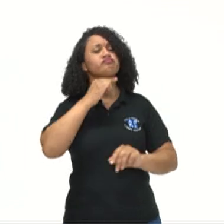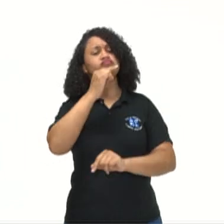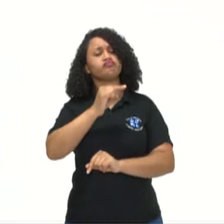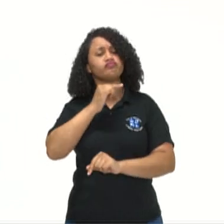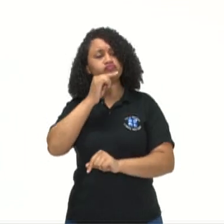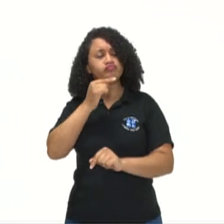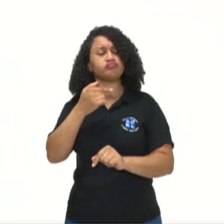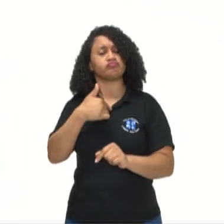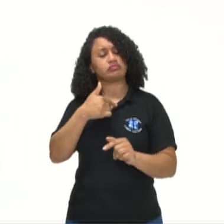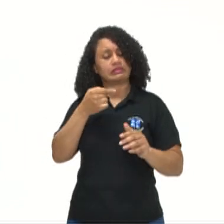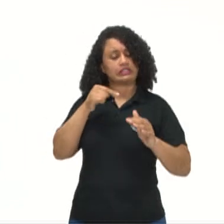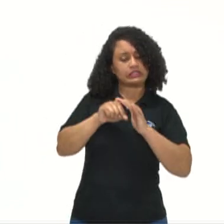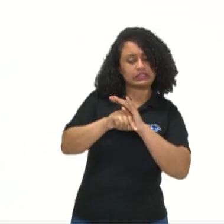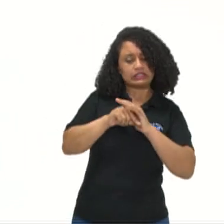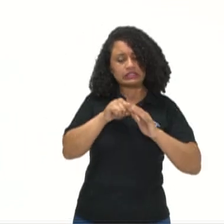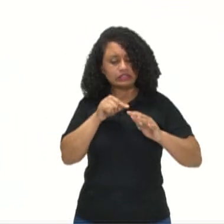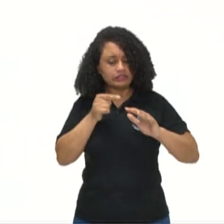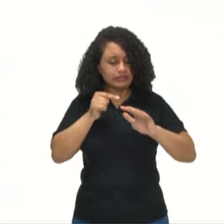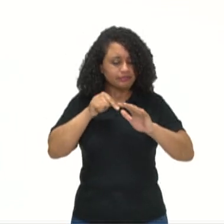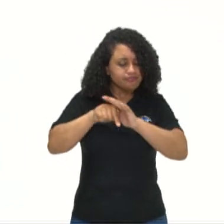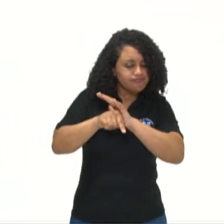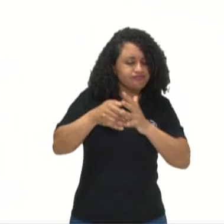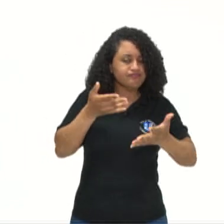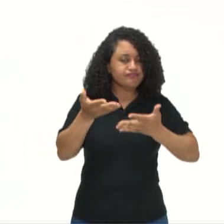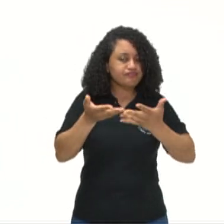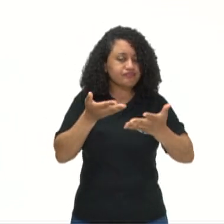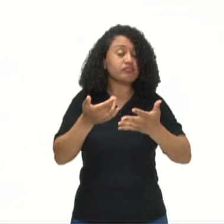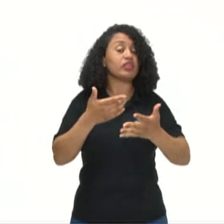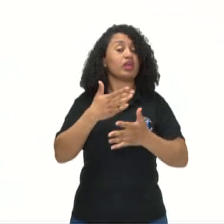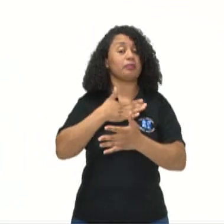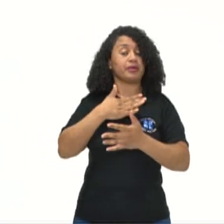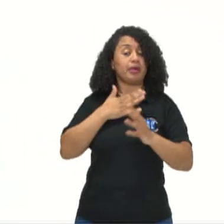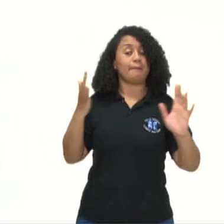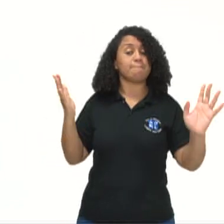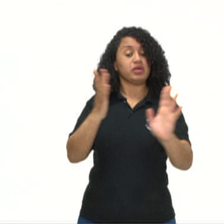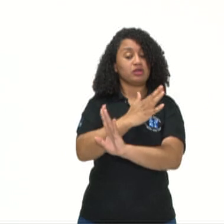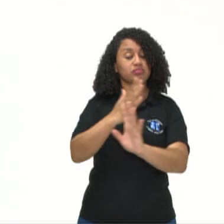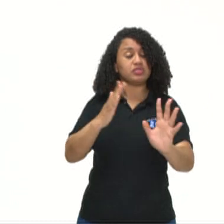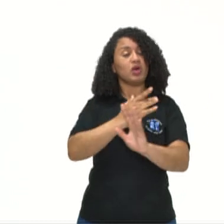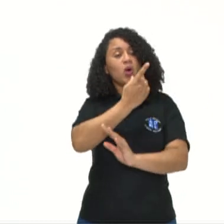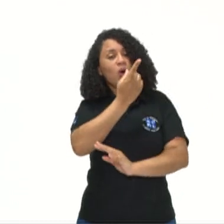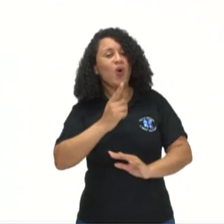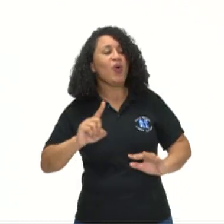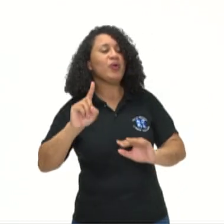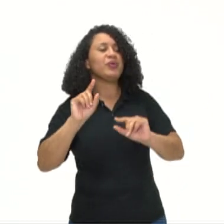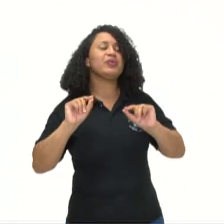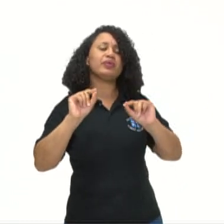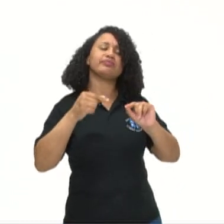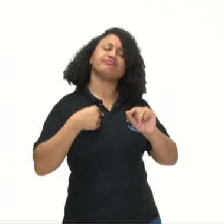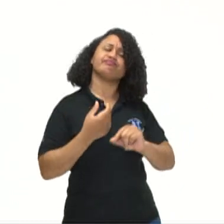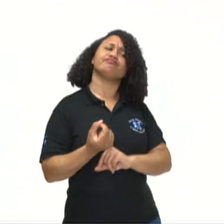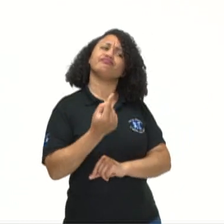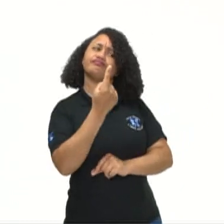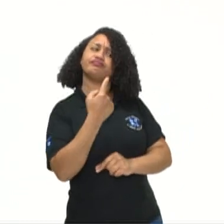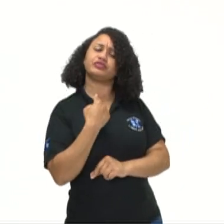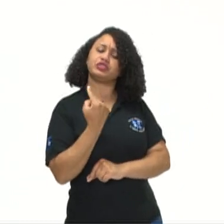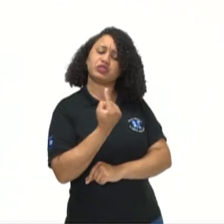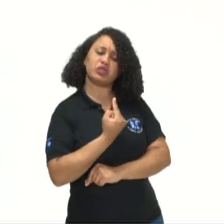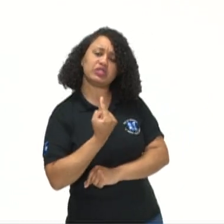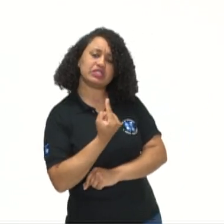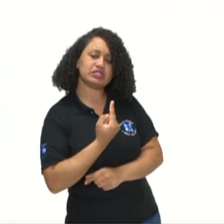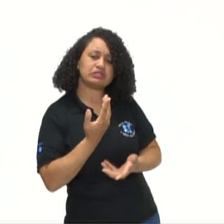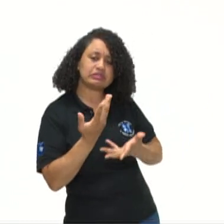ninguém, fundo sem fundo. Uma parte de mim é multidão, outra parte estranheza,